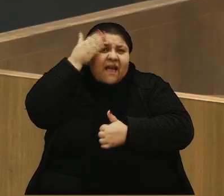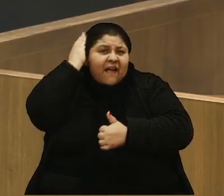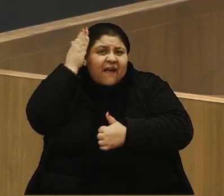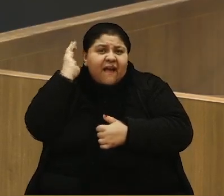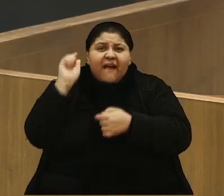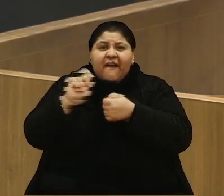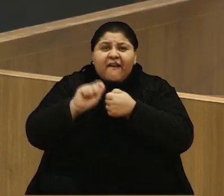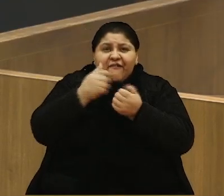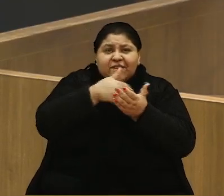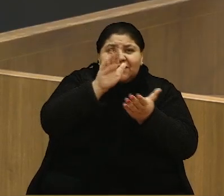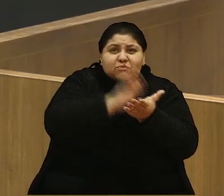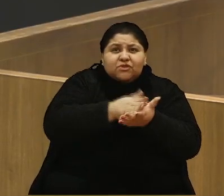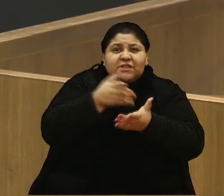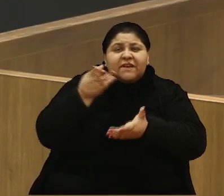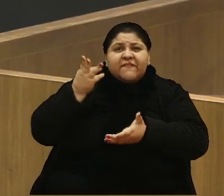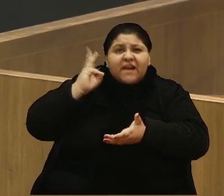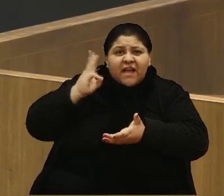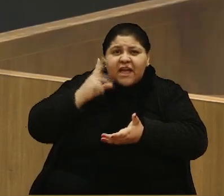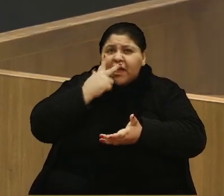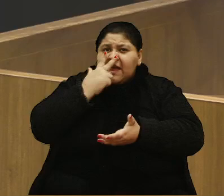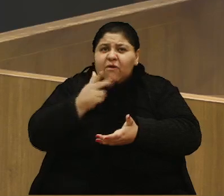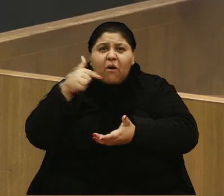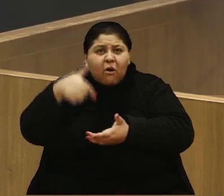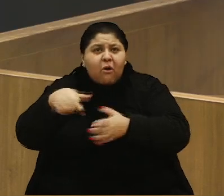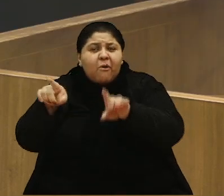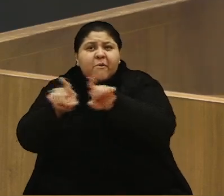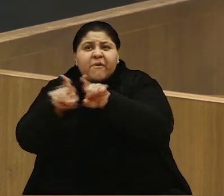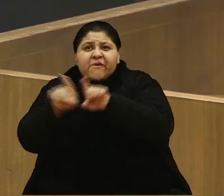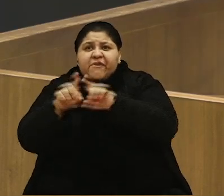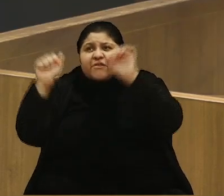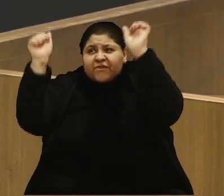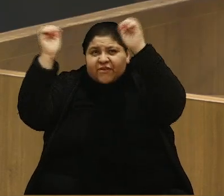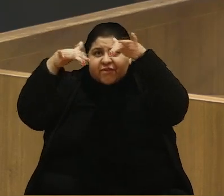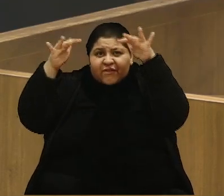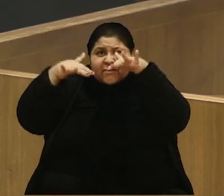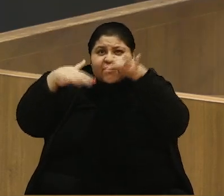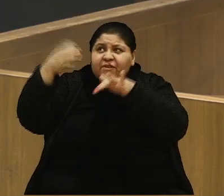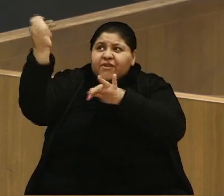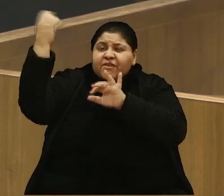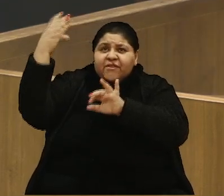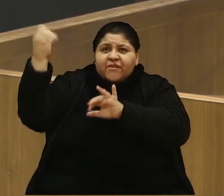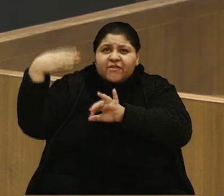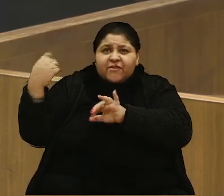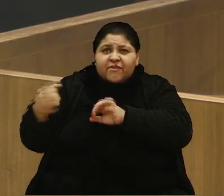fazia e multava a Visate. Então essa mesma brabeza para também, quando chove e trava os semáforos ali, o